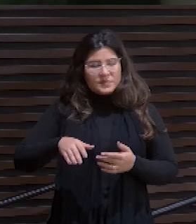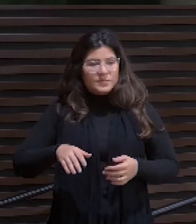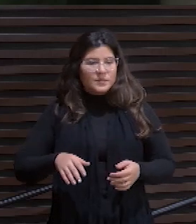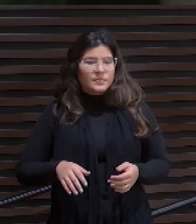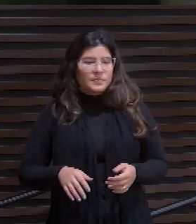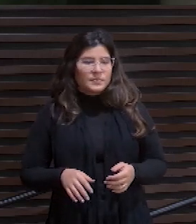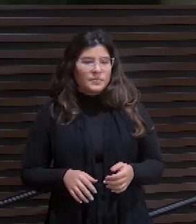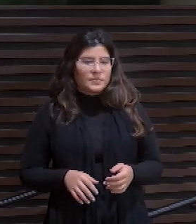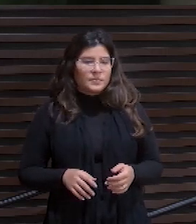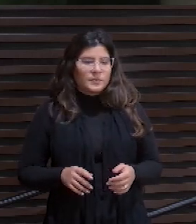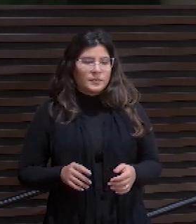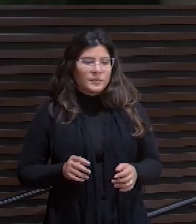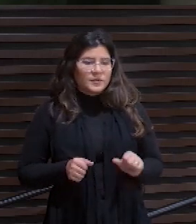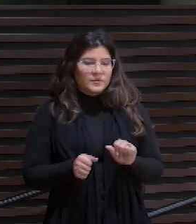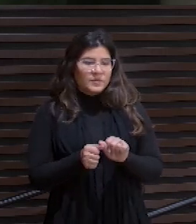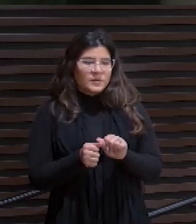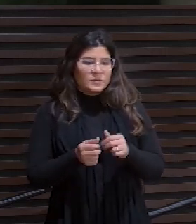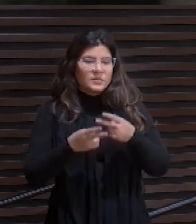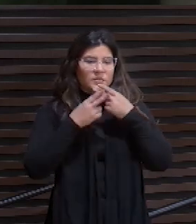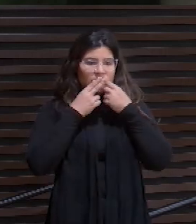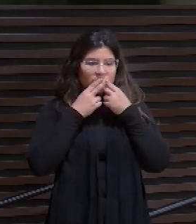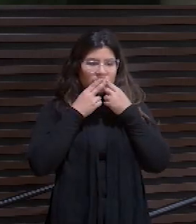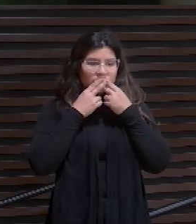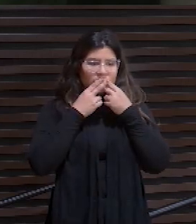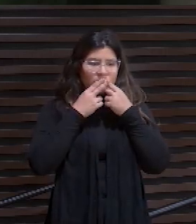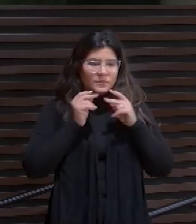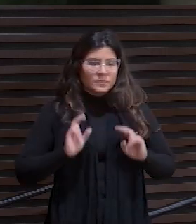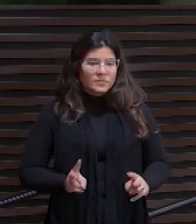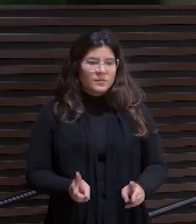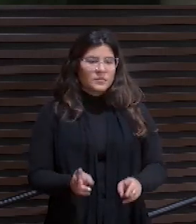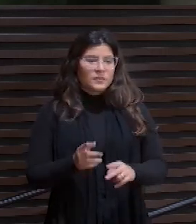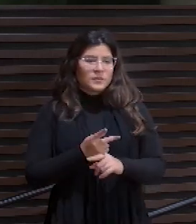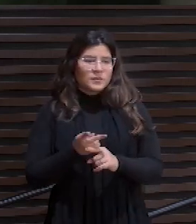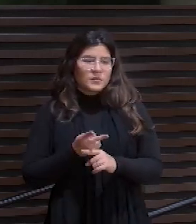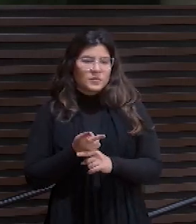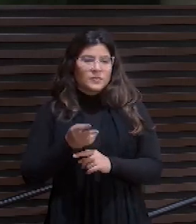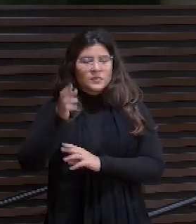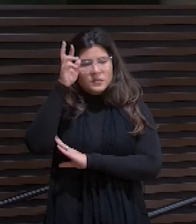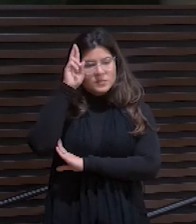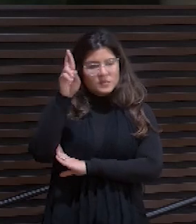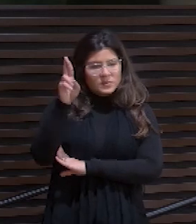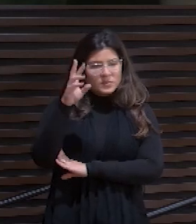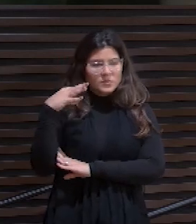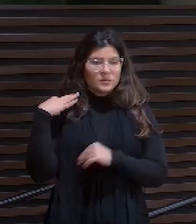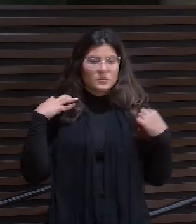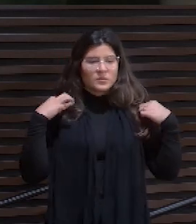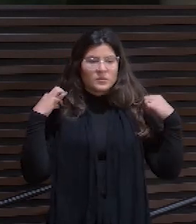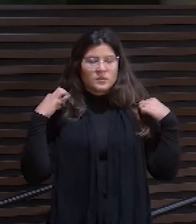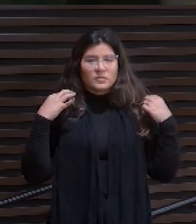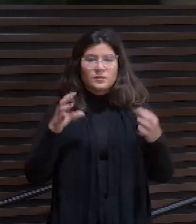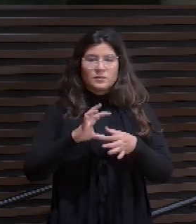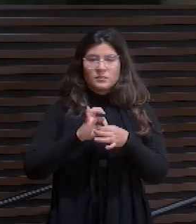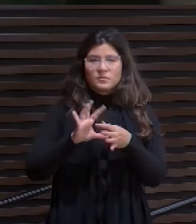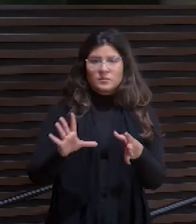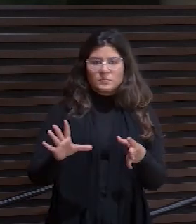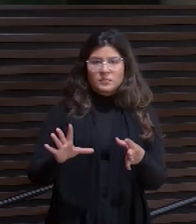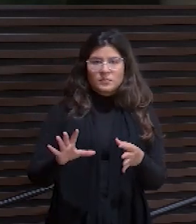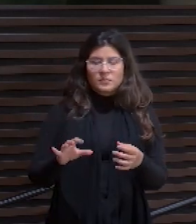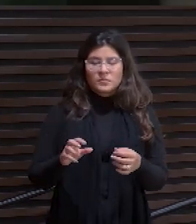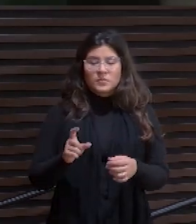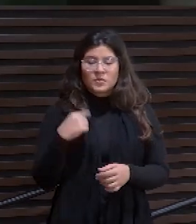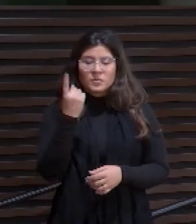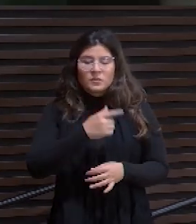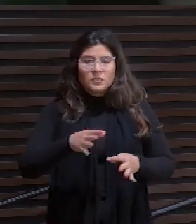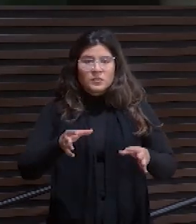busca voluntária ao Senhor, de contrição, de lamento diante de Deus. Só que quando nós observamos